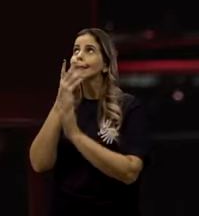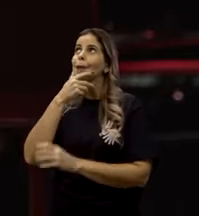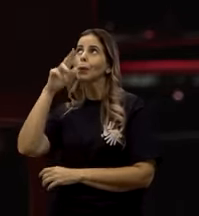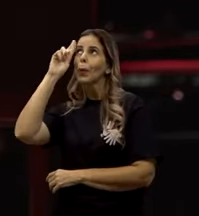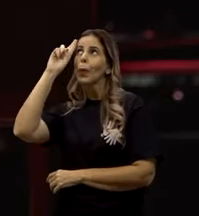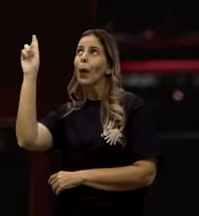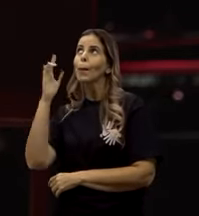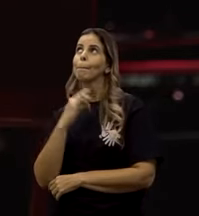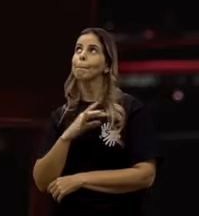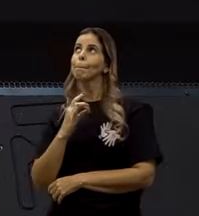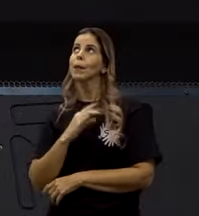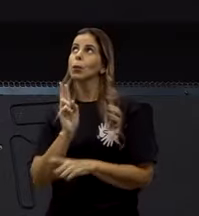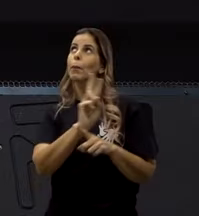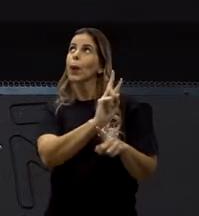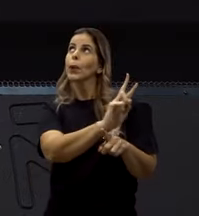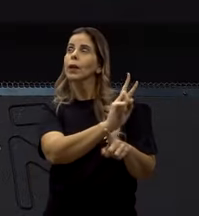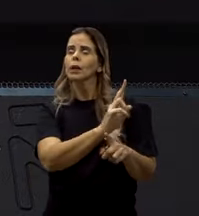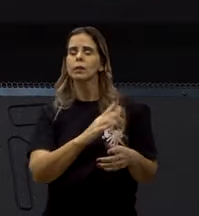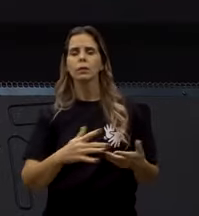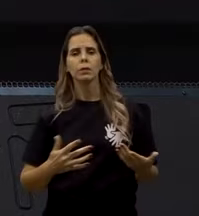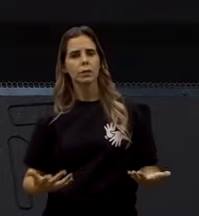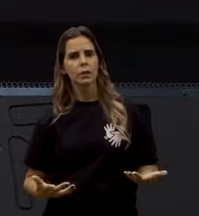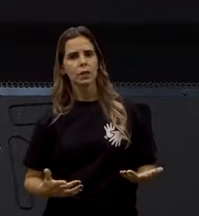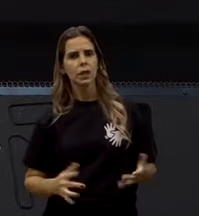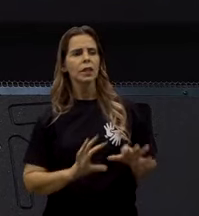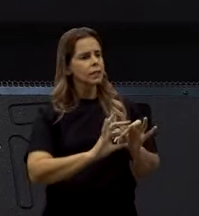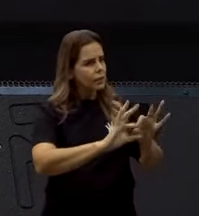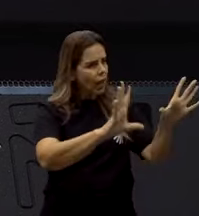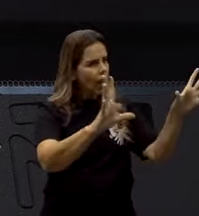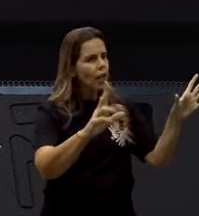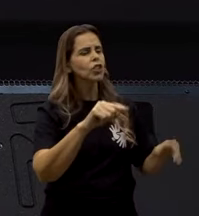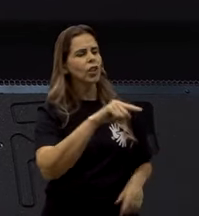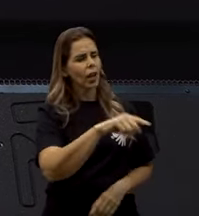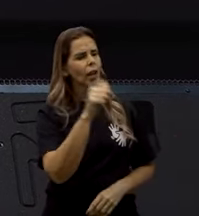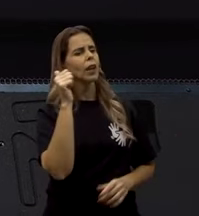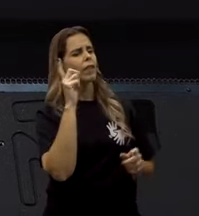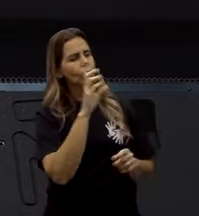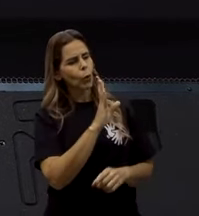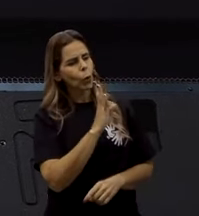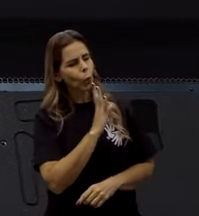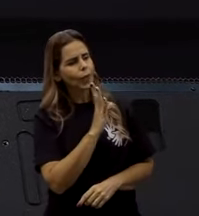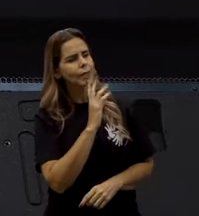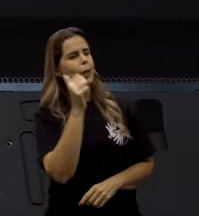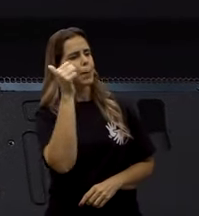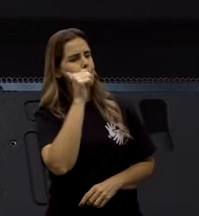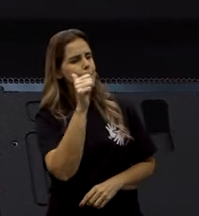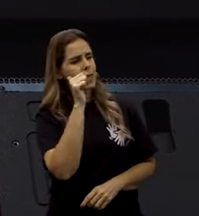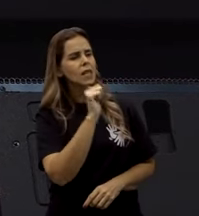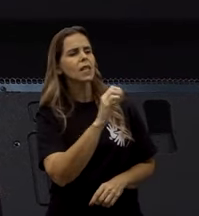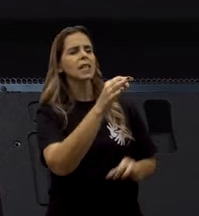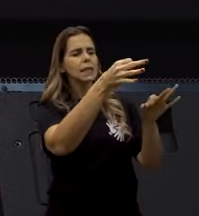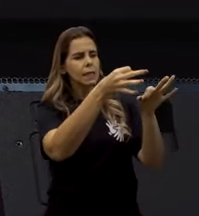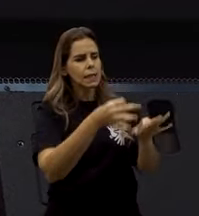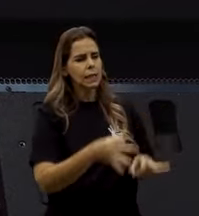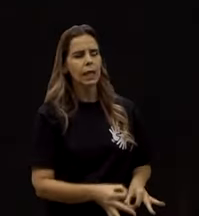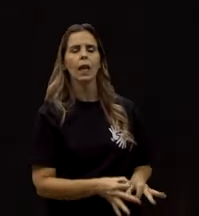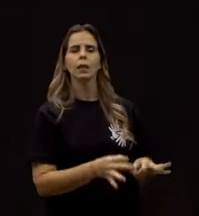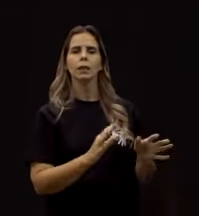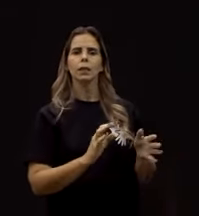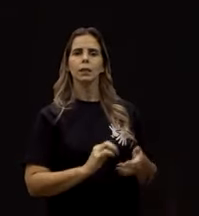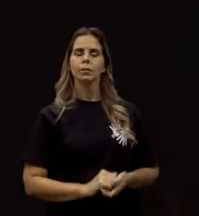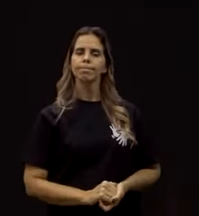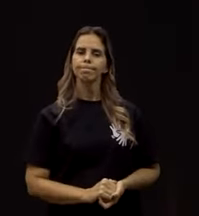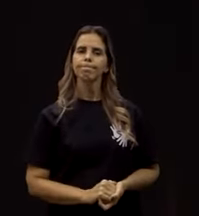que tá o jeito até hoje deixa envolver si Senhor que ele com essa menina certa meu pai porque tem um monte de menino que nem menino quer ser mais tem misericórdia